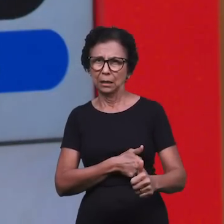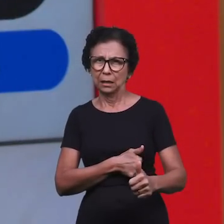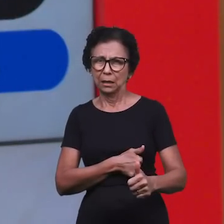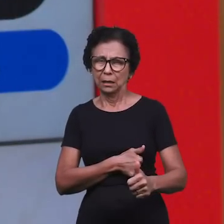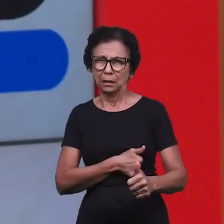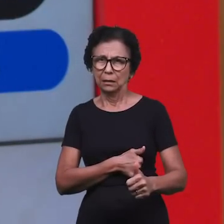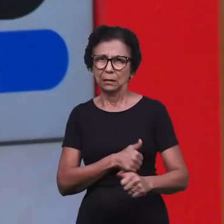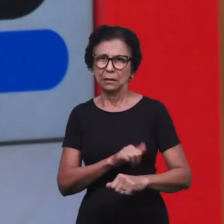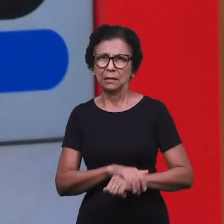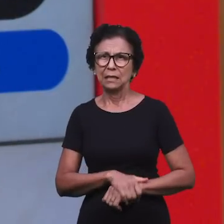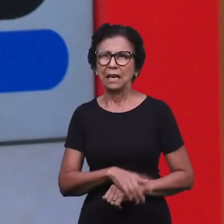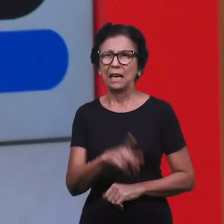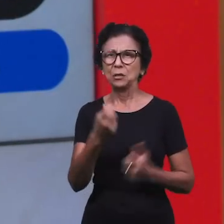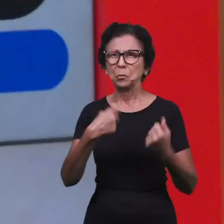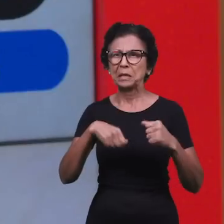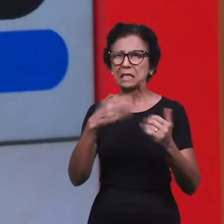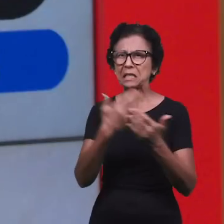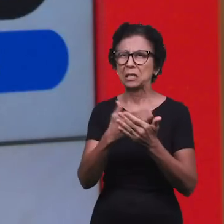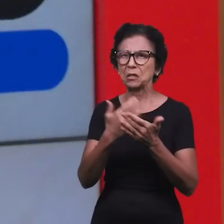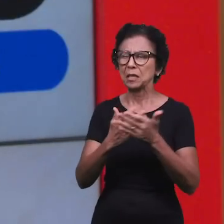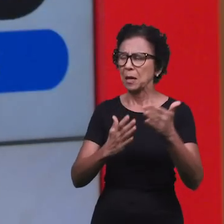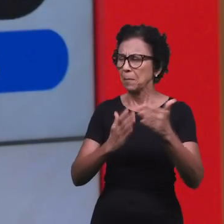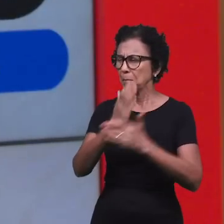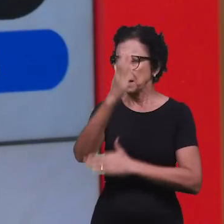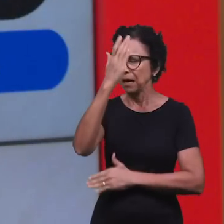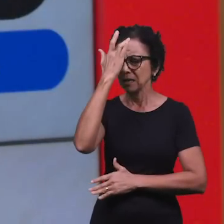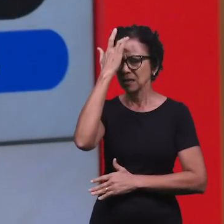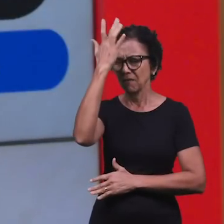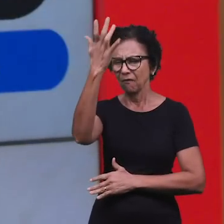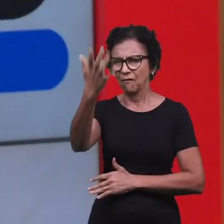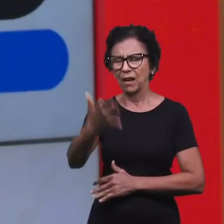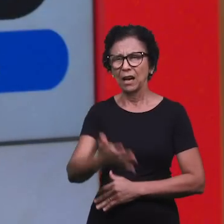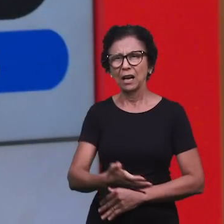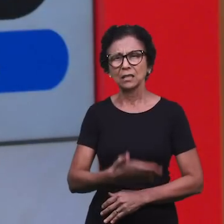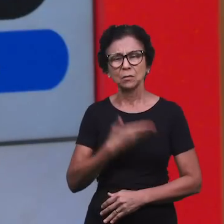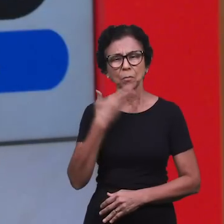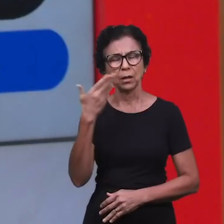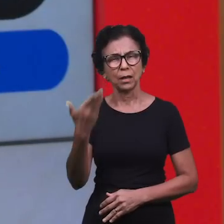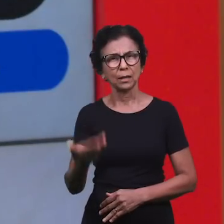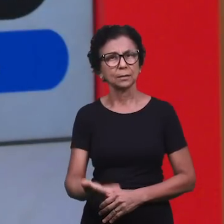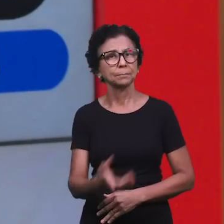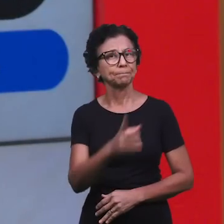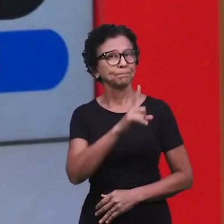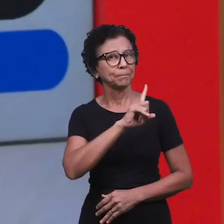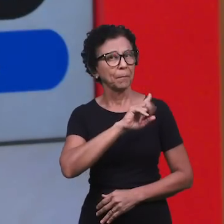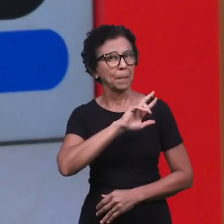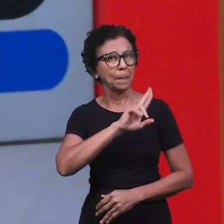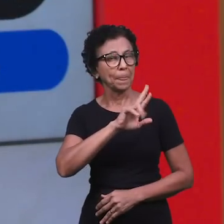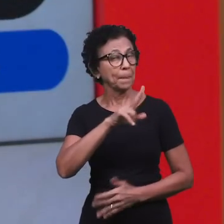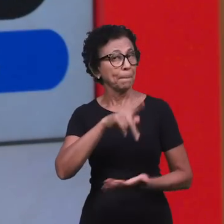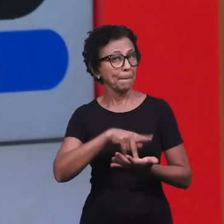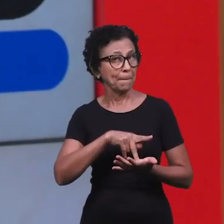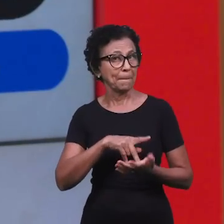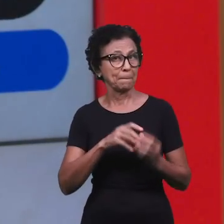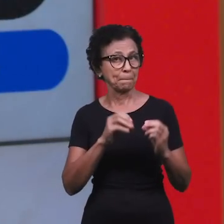sem, passe sem estudar ou passe com facilidade. Isso aí não existe, tudo bem? Então, olha